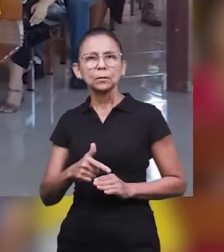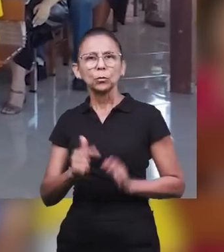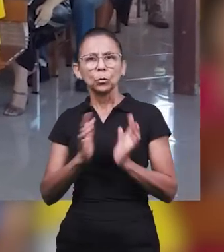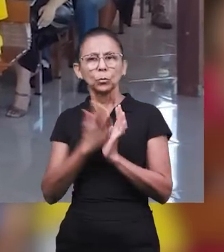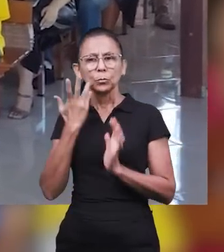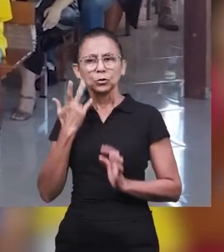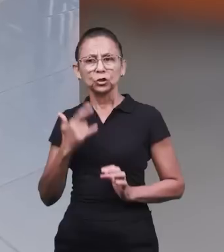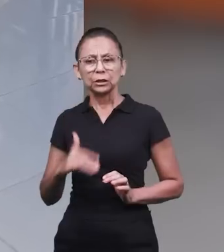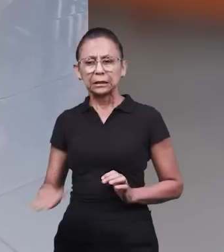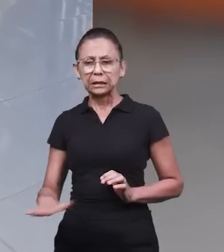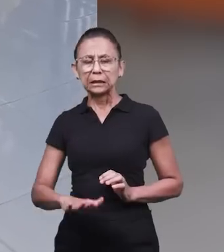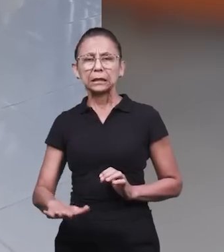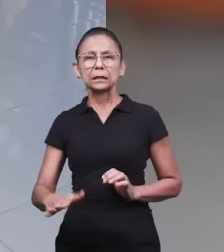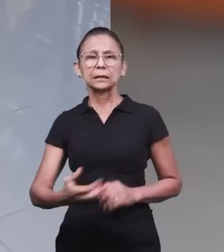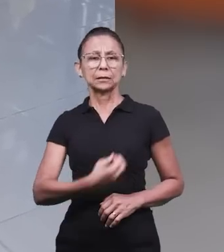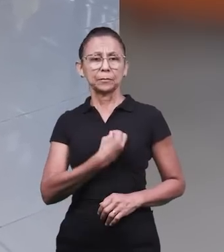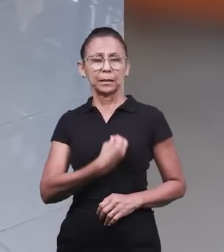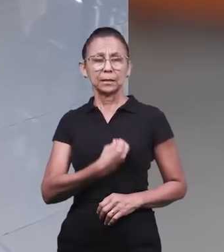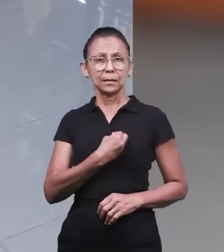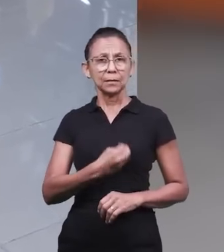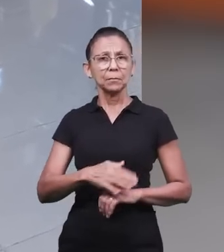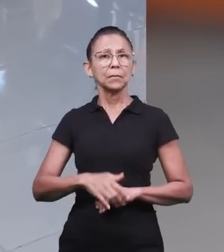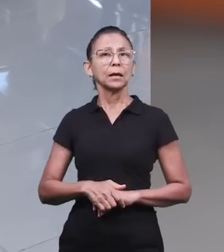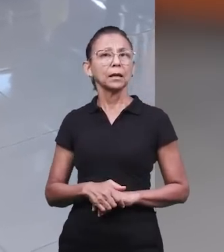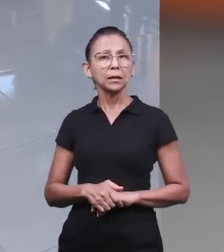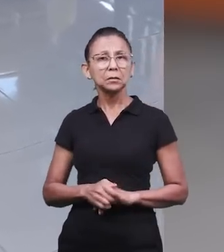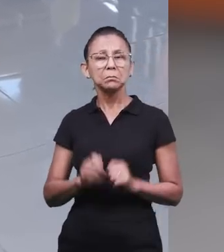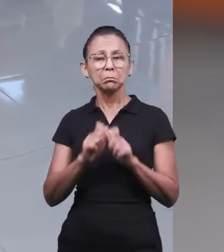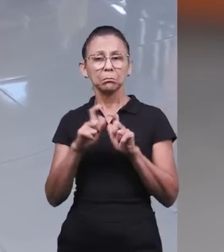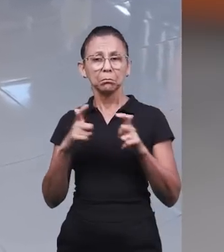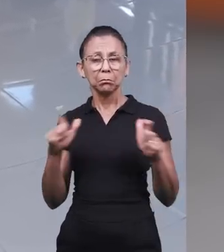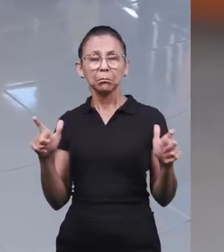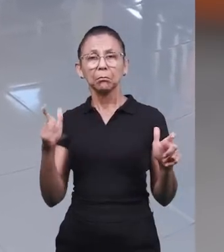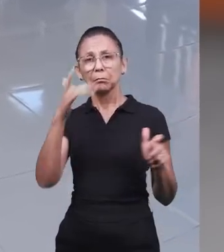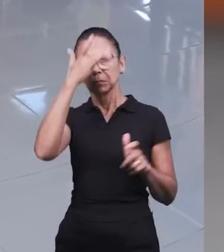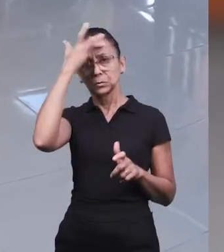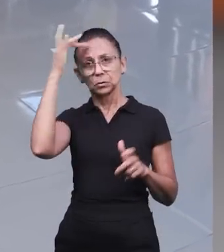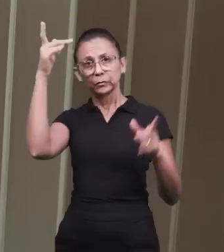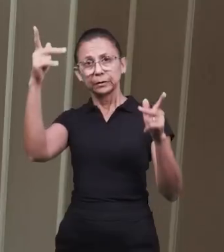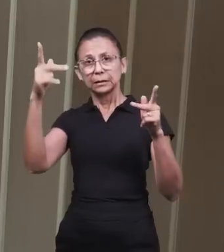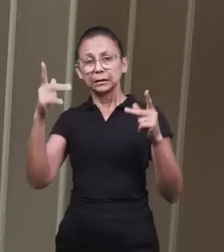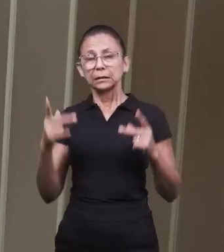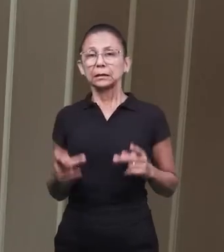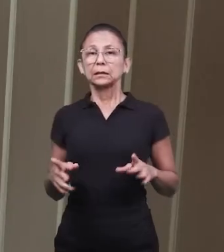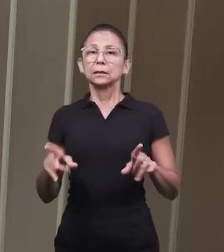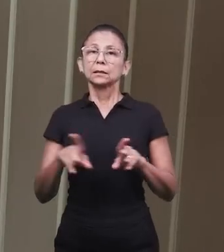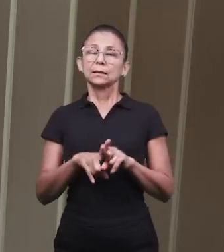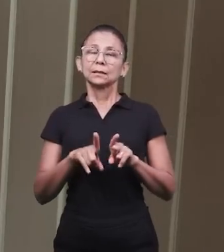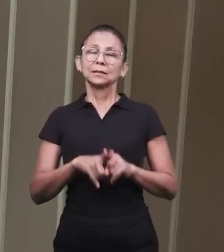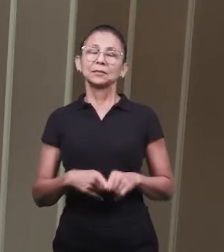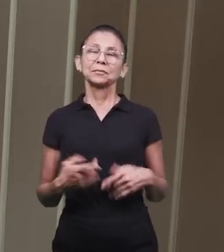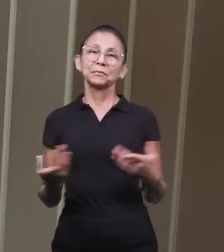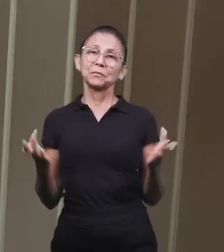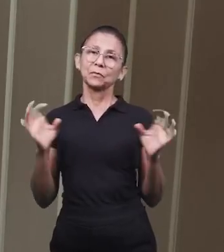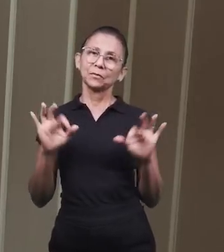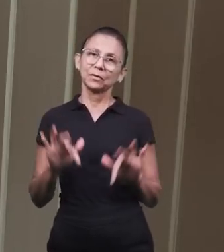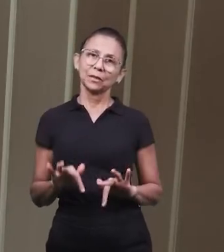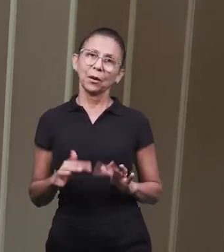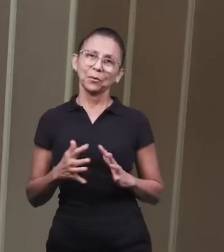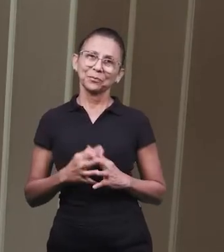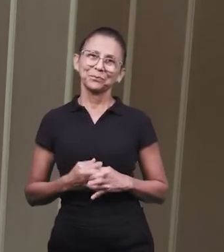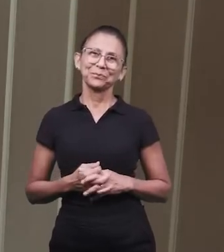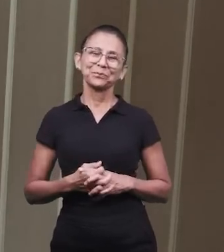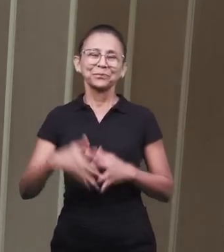tiveram ali mais de 84 participantes, entre elas muitos visitantes. Chegamos ao fim de mais uma